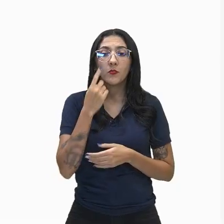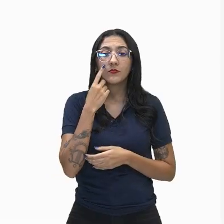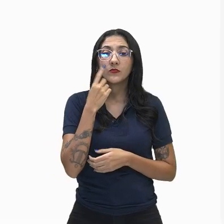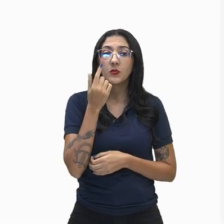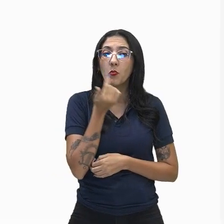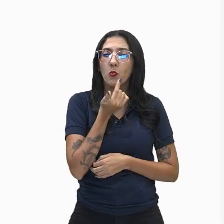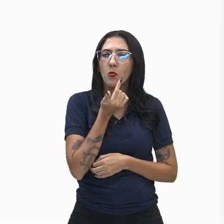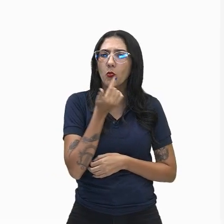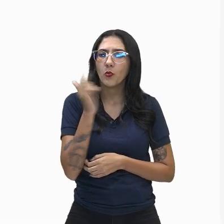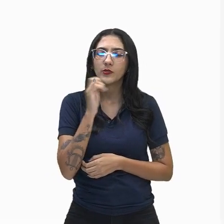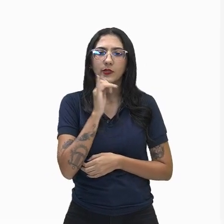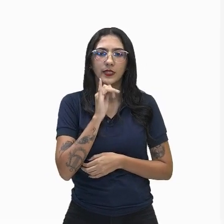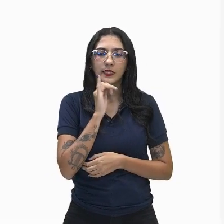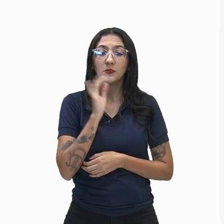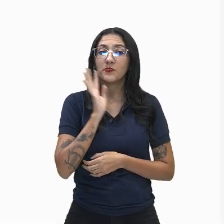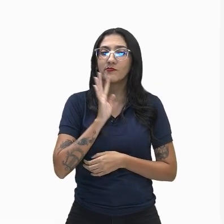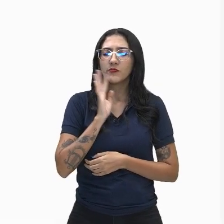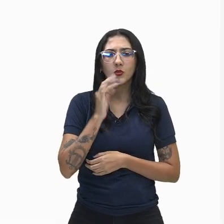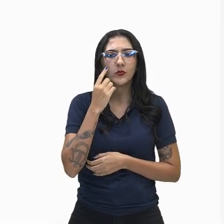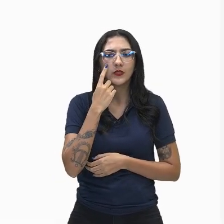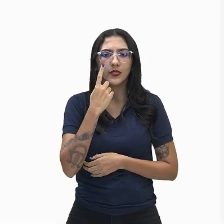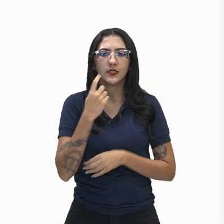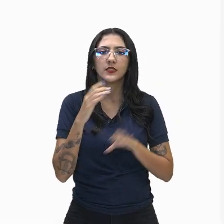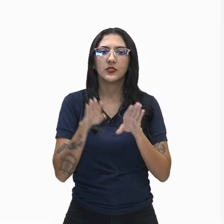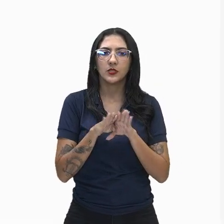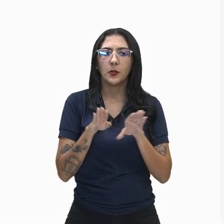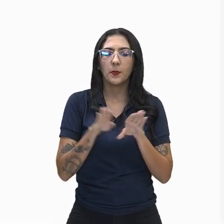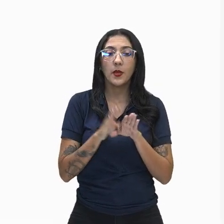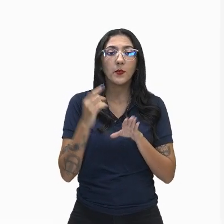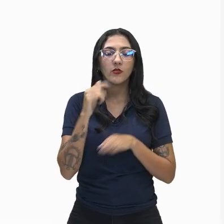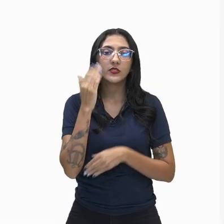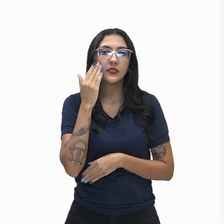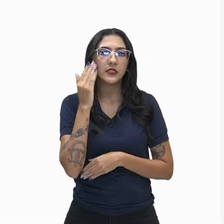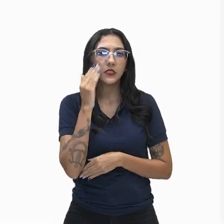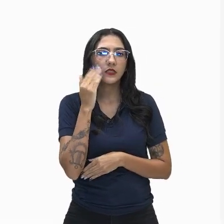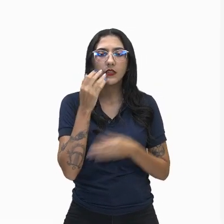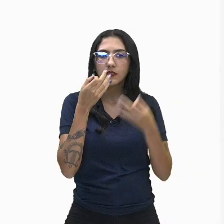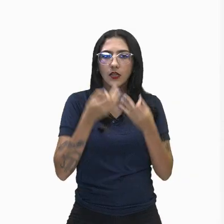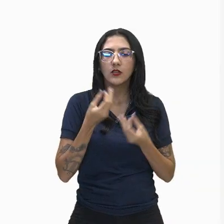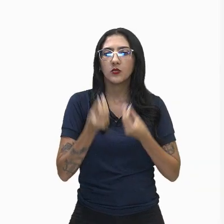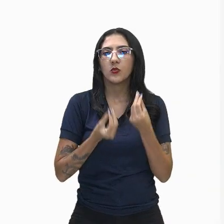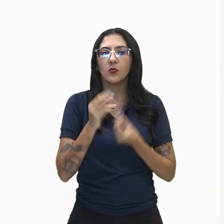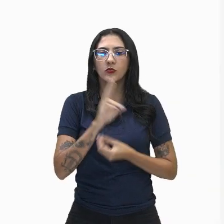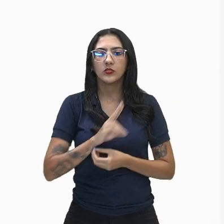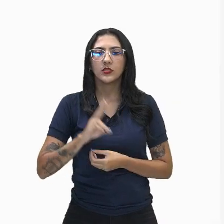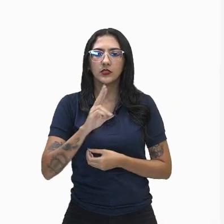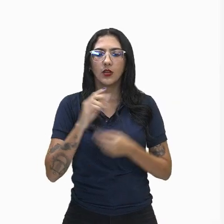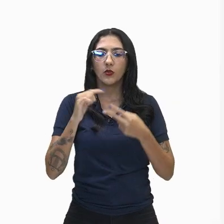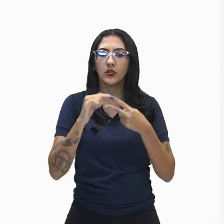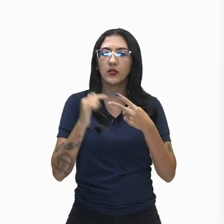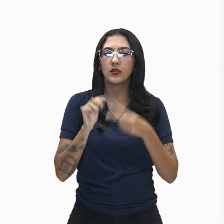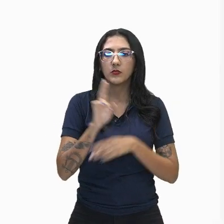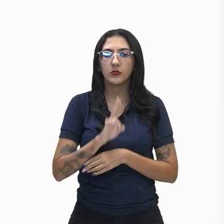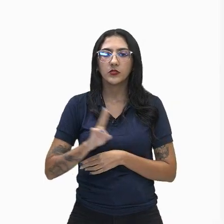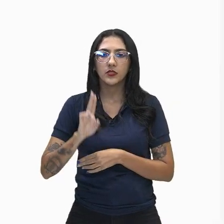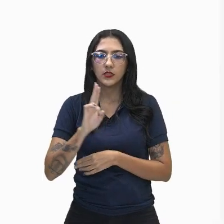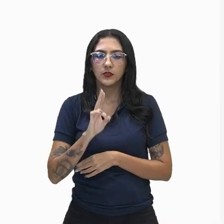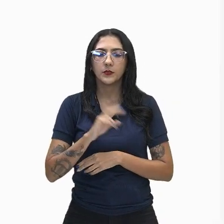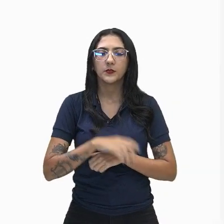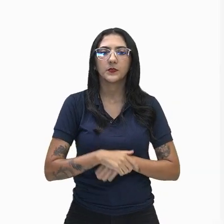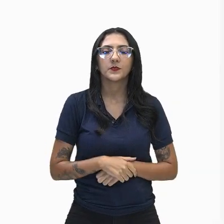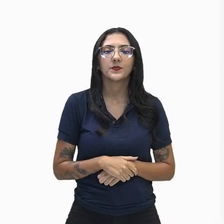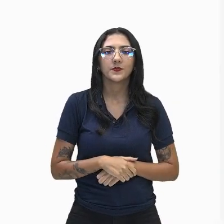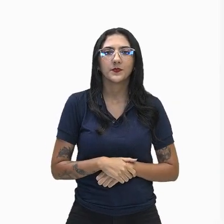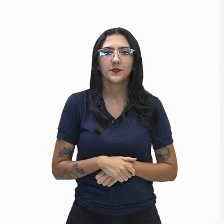exemplo muito bacana, né, que é para você internalizar de uma vez por todas como aplicar o Teorema de Pitágoras na resolução de situações, problemas.